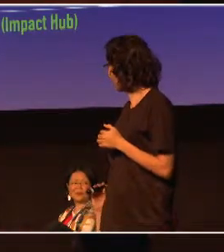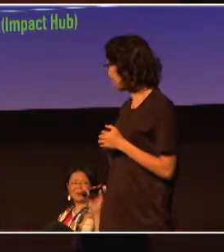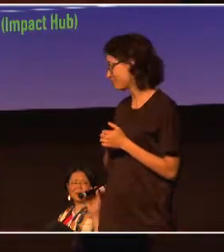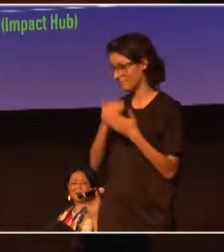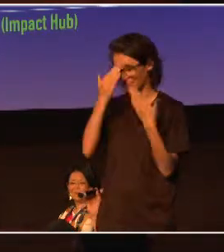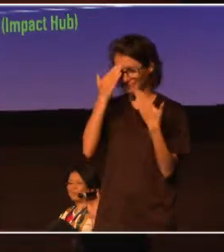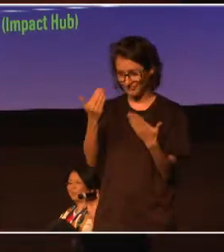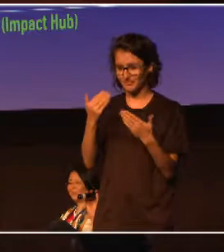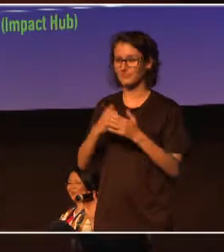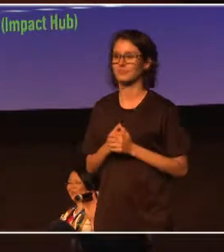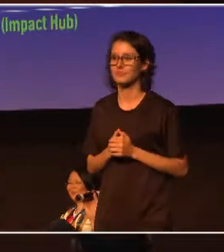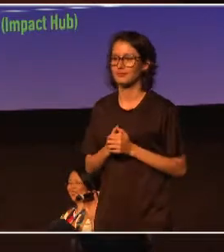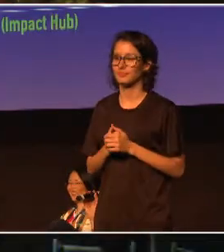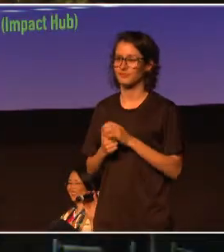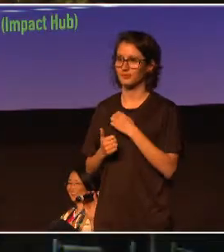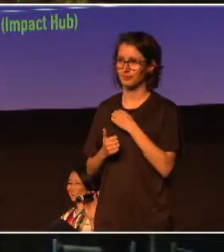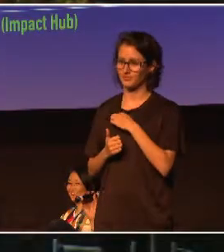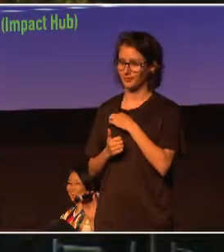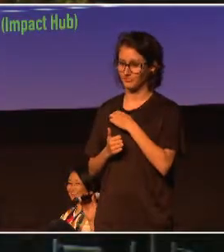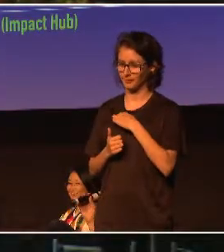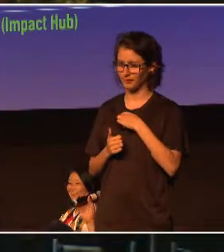Obrigado.